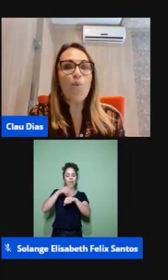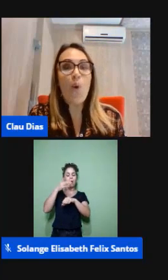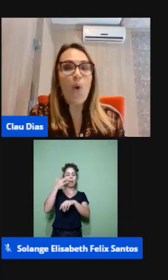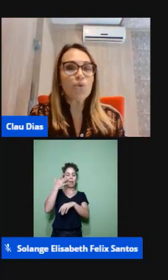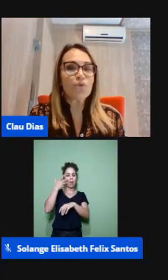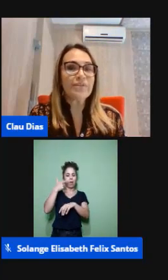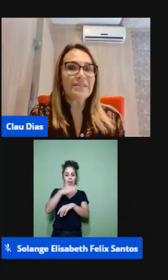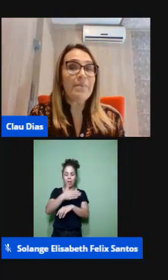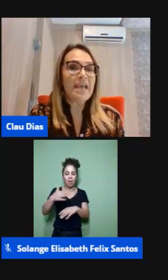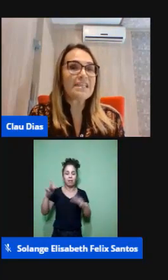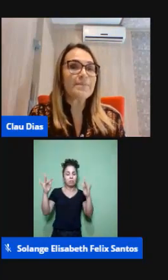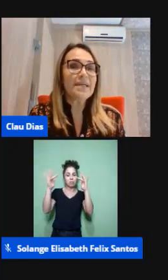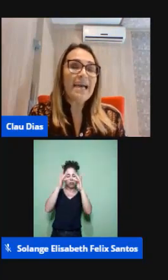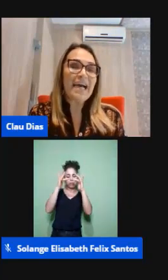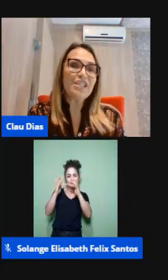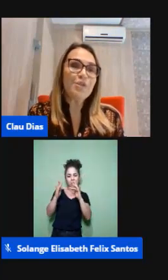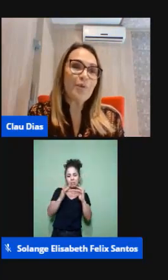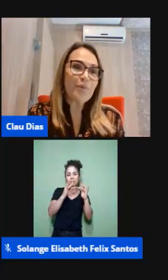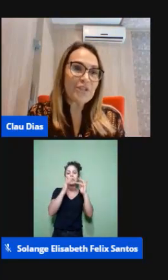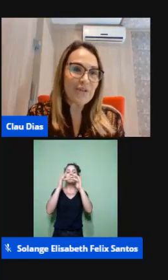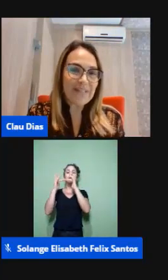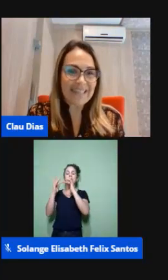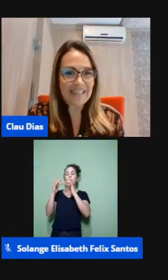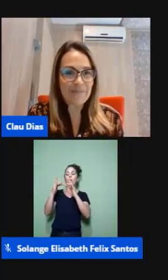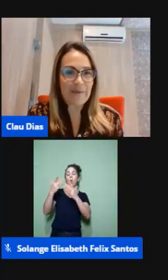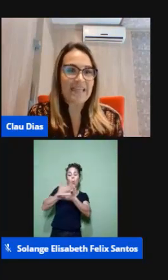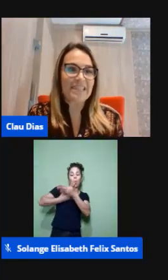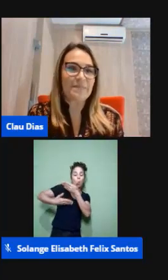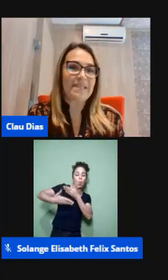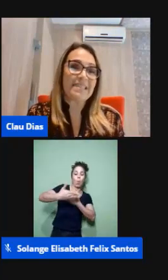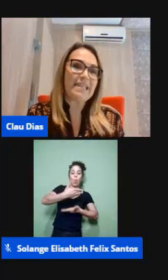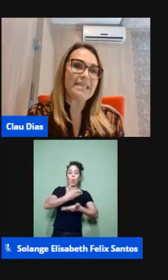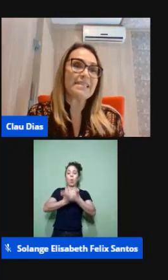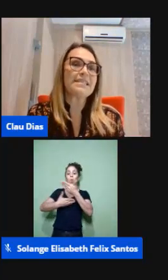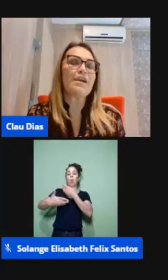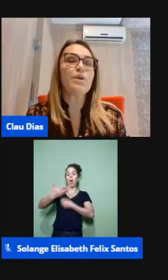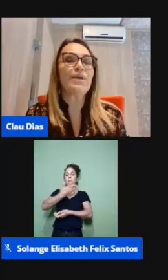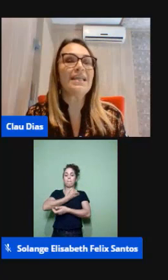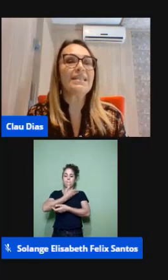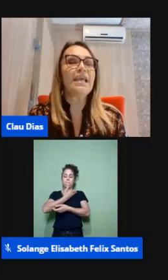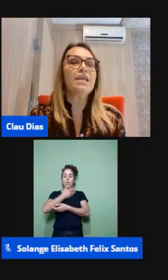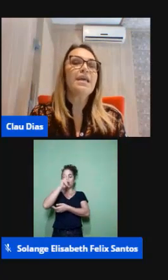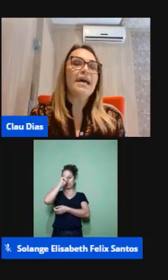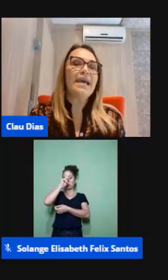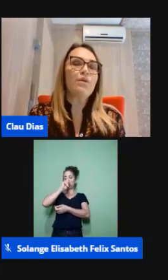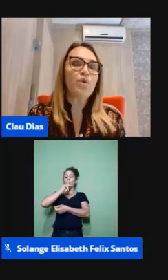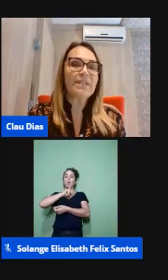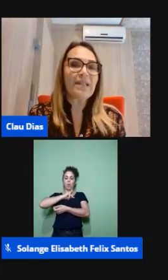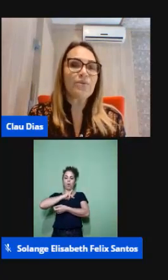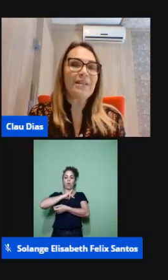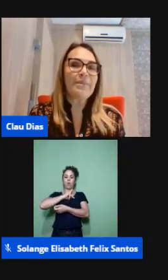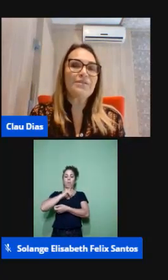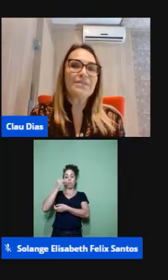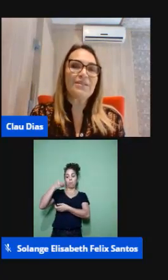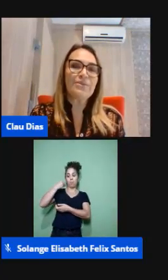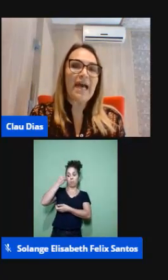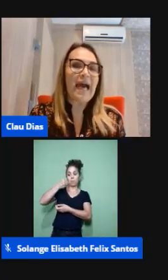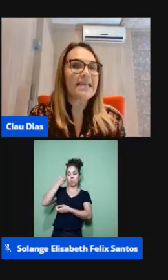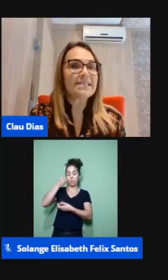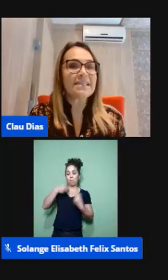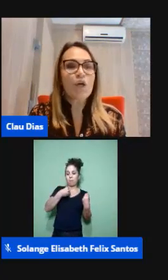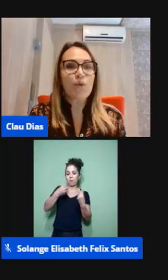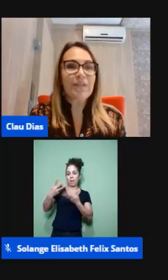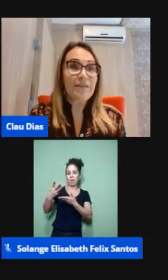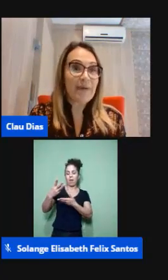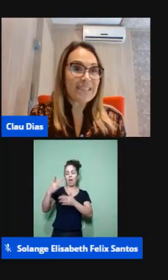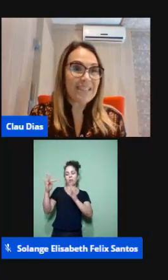né, com o outro, com si mesma. A gente proporciona essas experiências para as crianças, né? Quando ela tem o contato com elementos